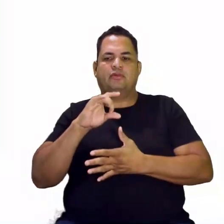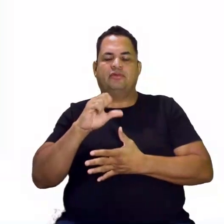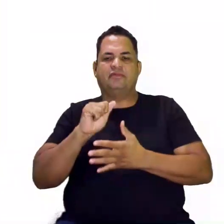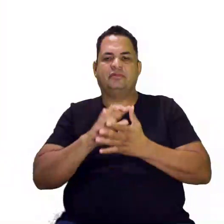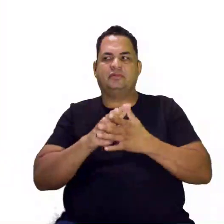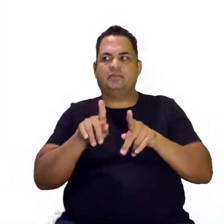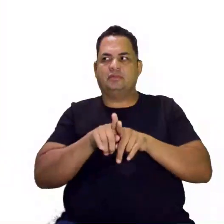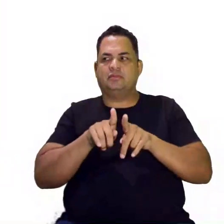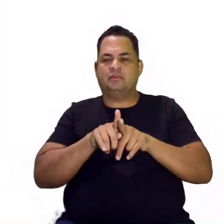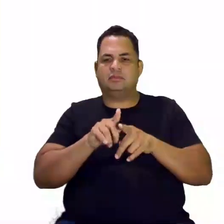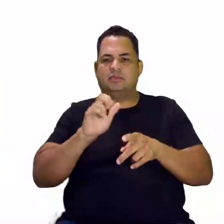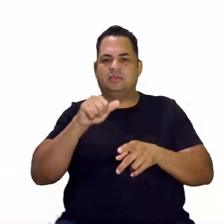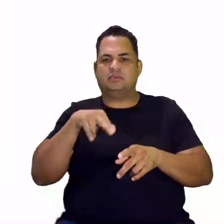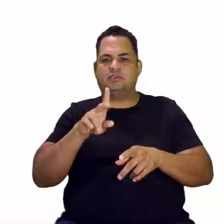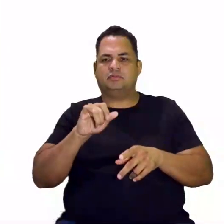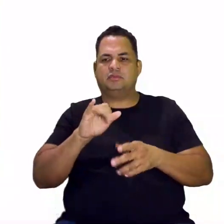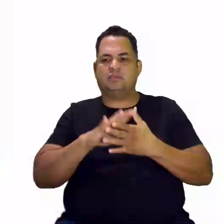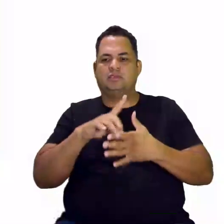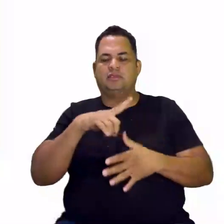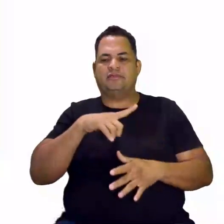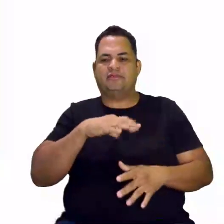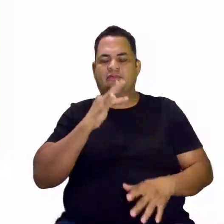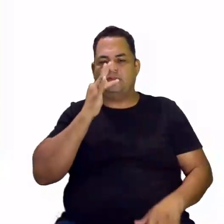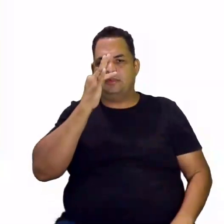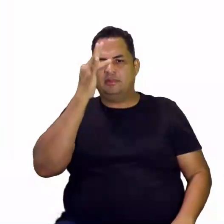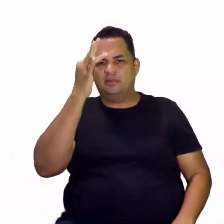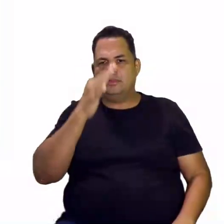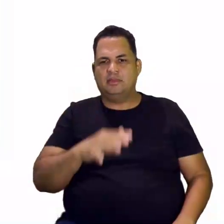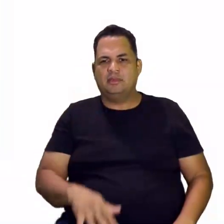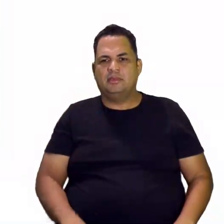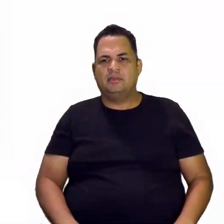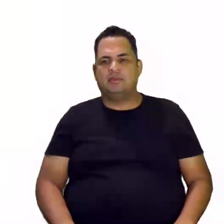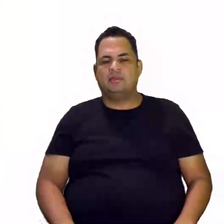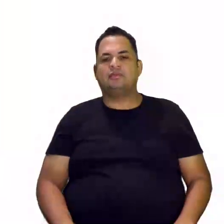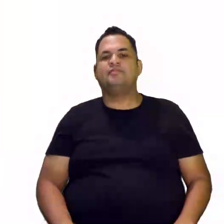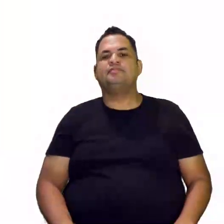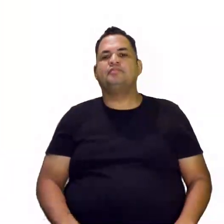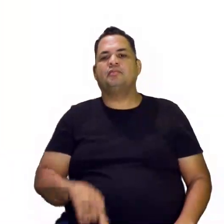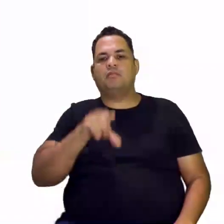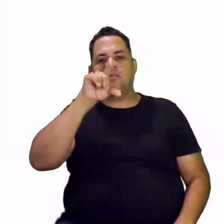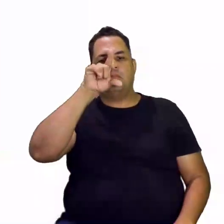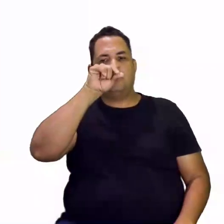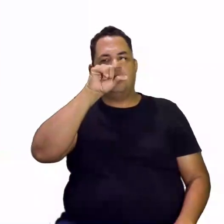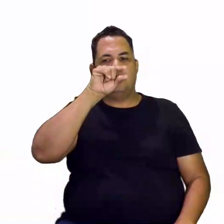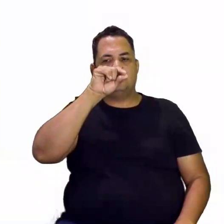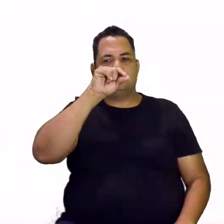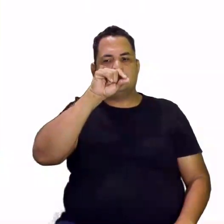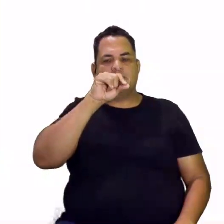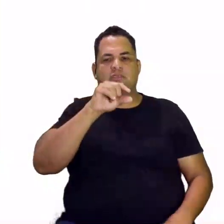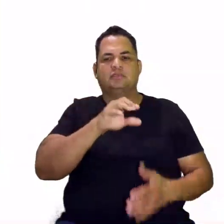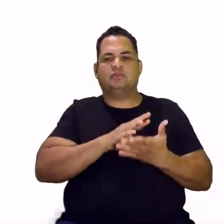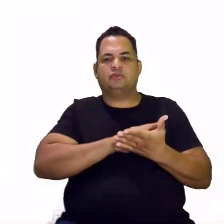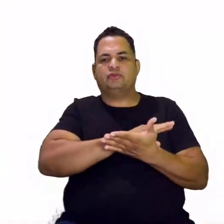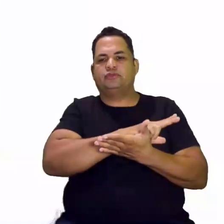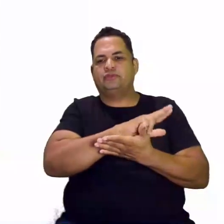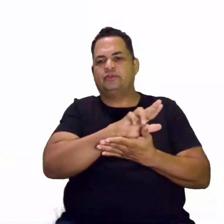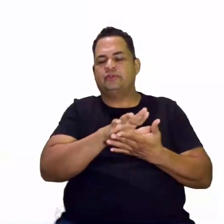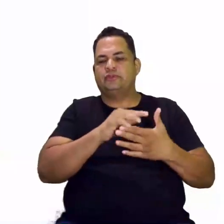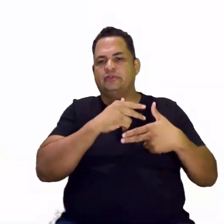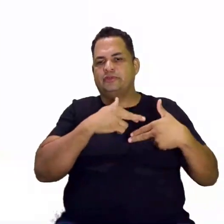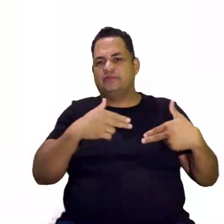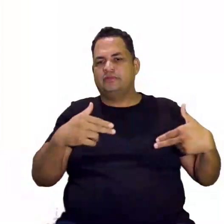as angiospermas, que são as com flores. E aí nós temos aqui, ó, pássaros e mamíferos dentro desse